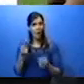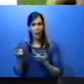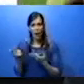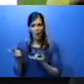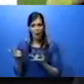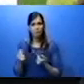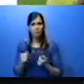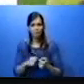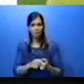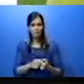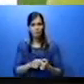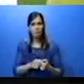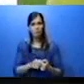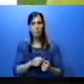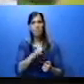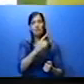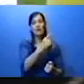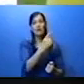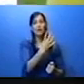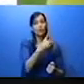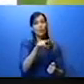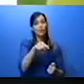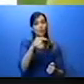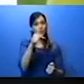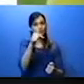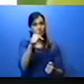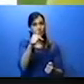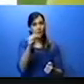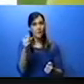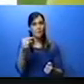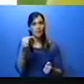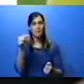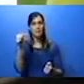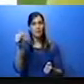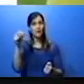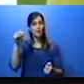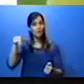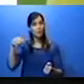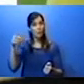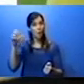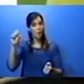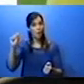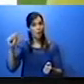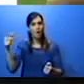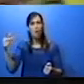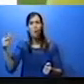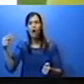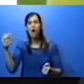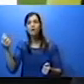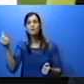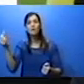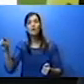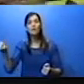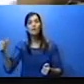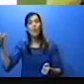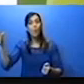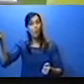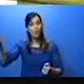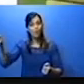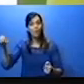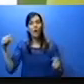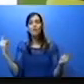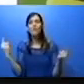14,7 menos 7,8 vai dar 6,9. Qual seria a operação inversa da